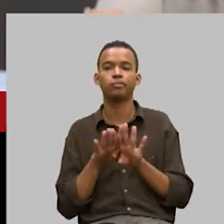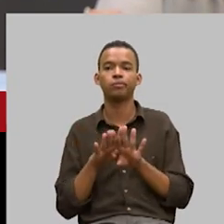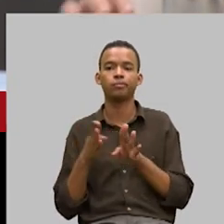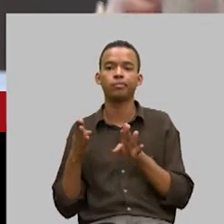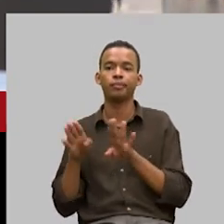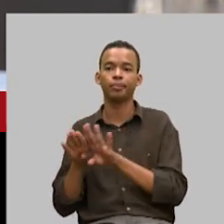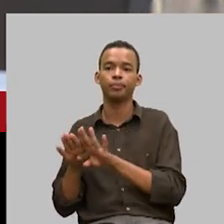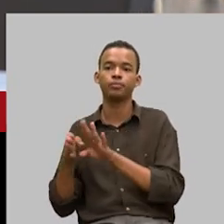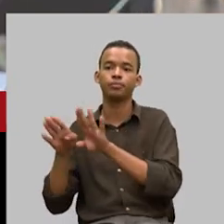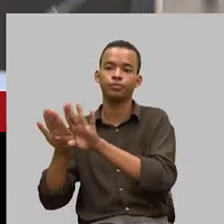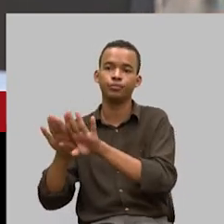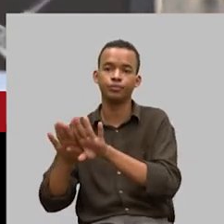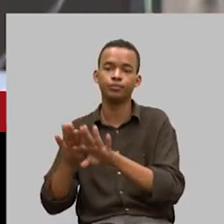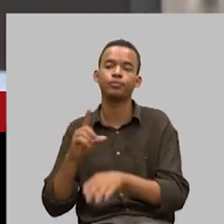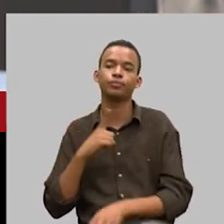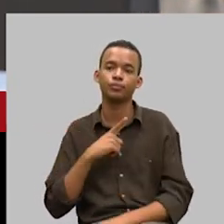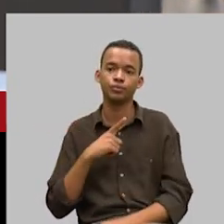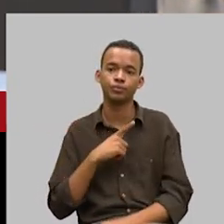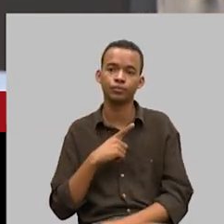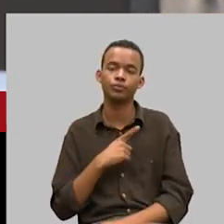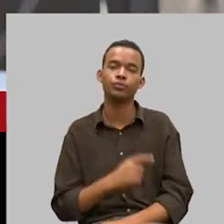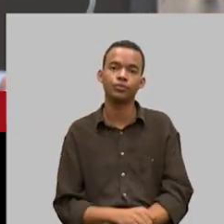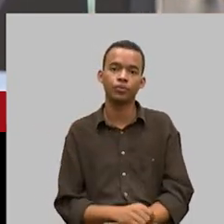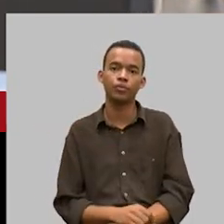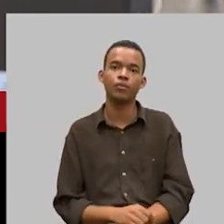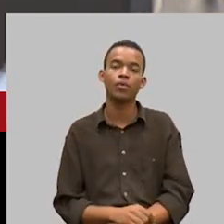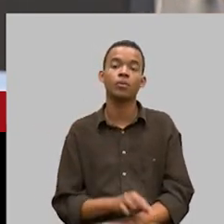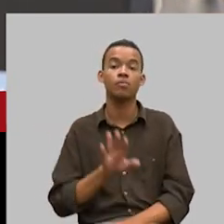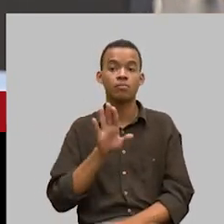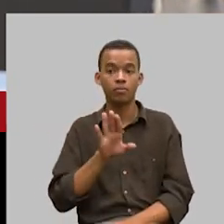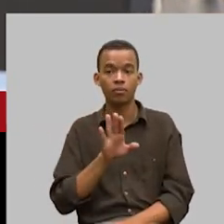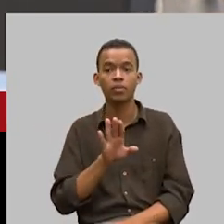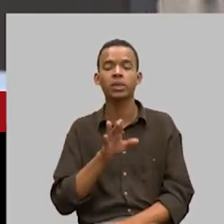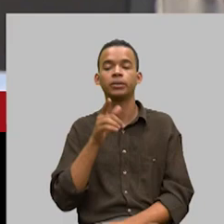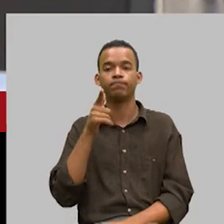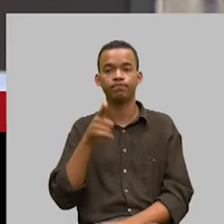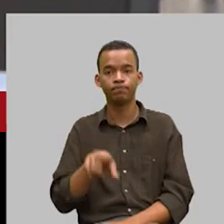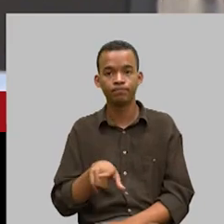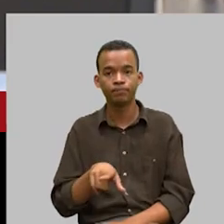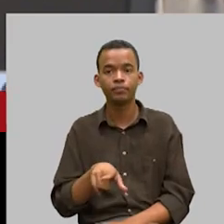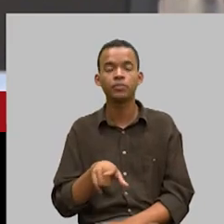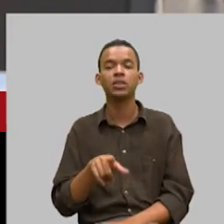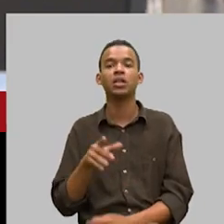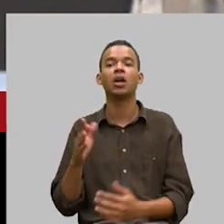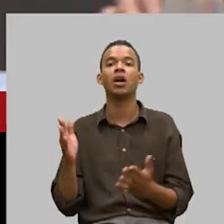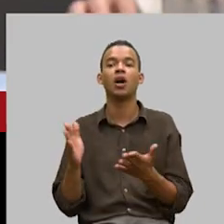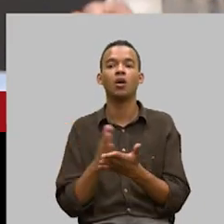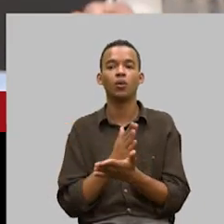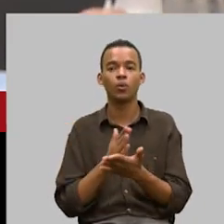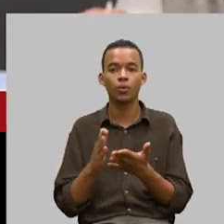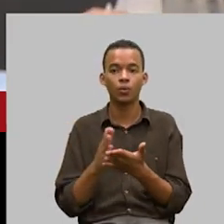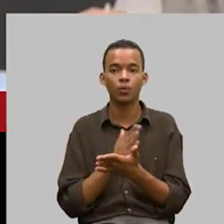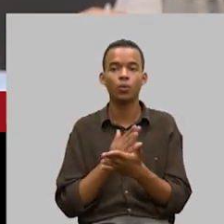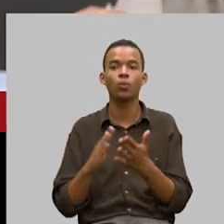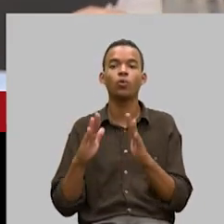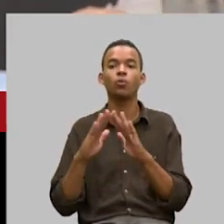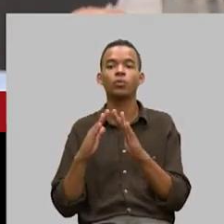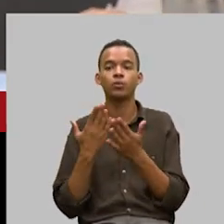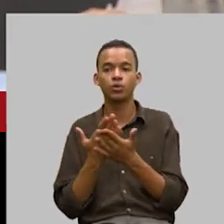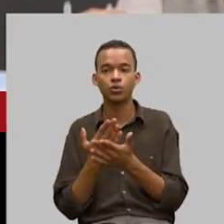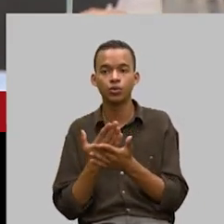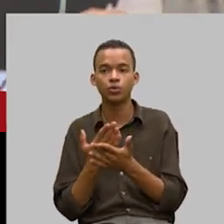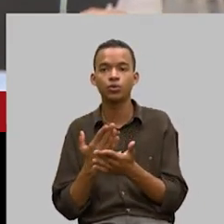das escolas do campo eh a Jéssica me lembrou também tem uma invisibilidade das escolas que ainda estão no campo